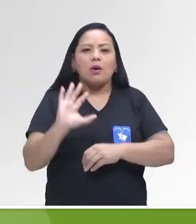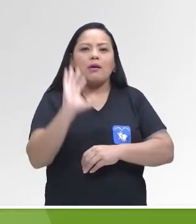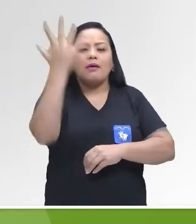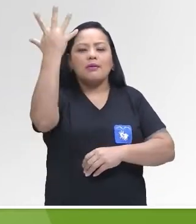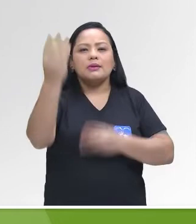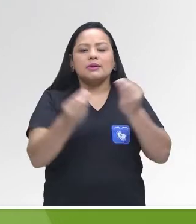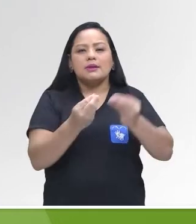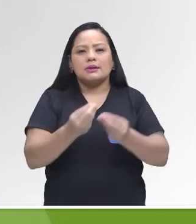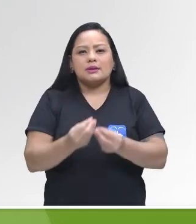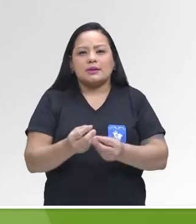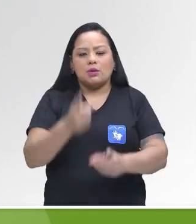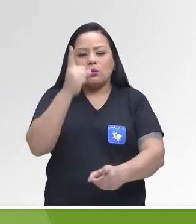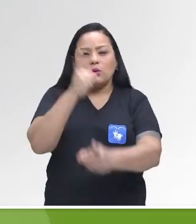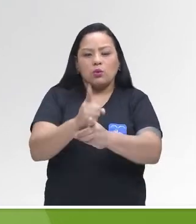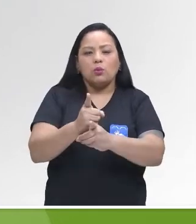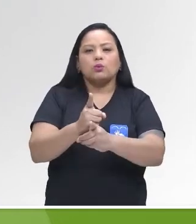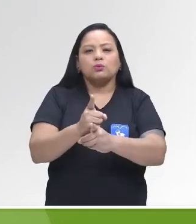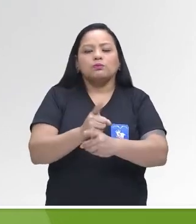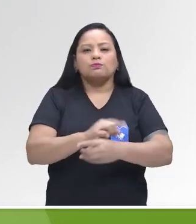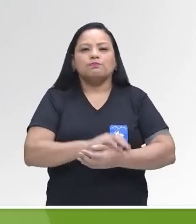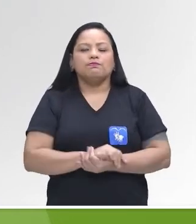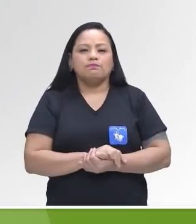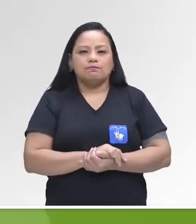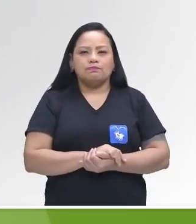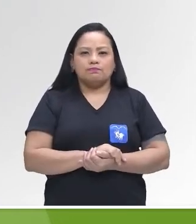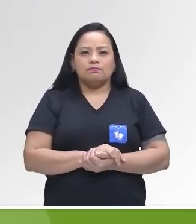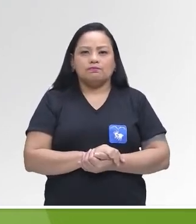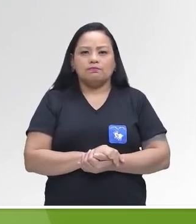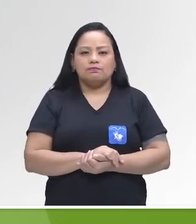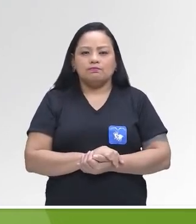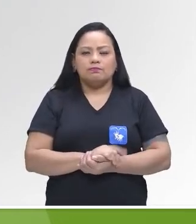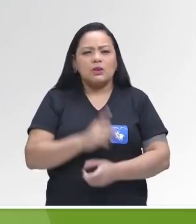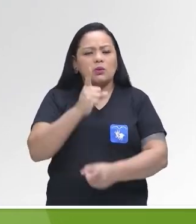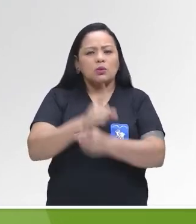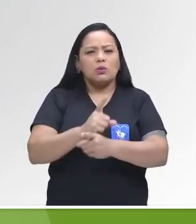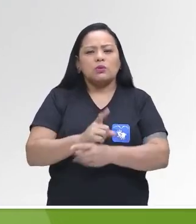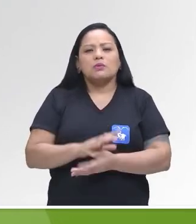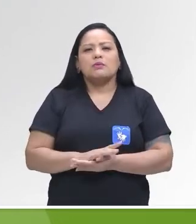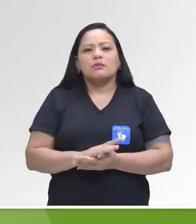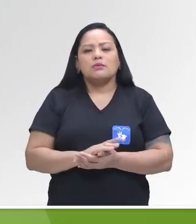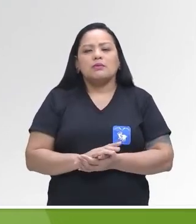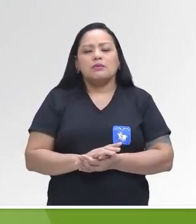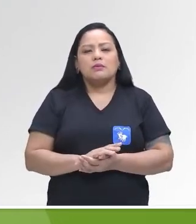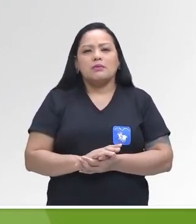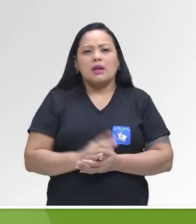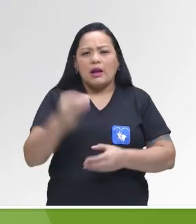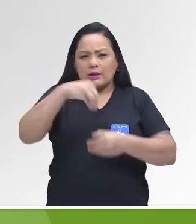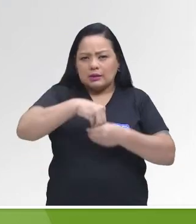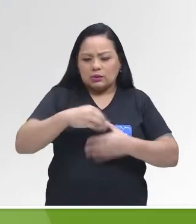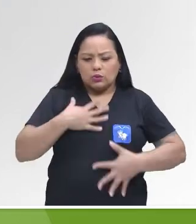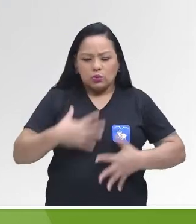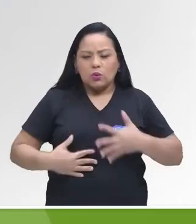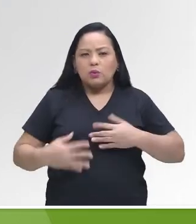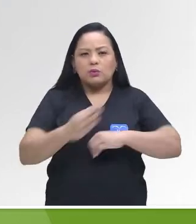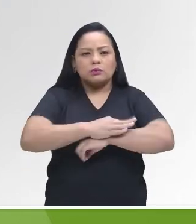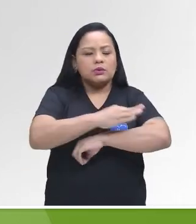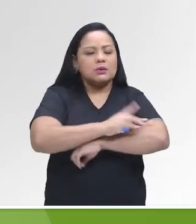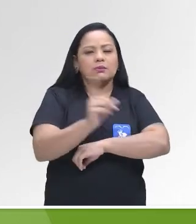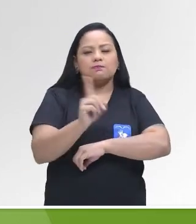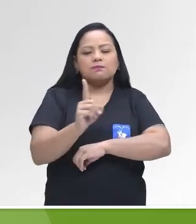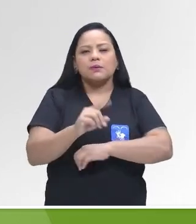a fecundação externa, tá? Então acontece a fecundação externa, fora do corpo da fêmea, ok?